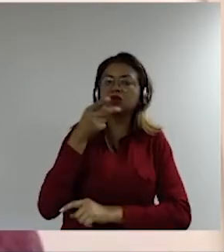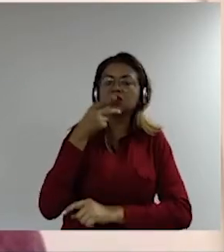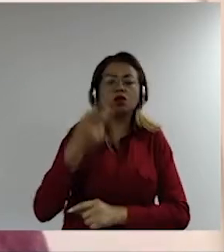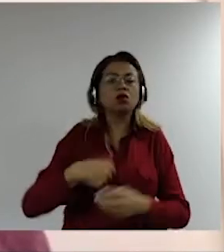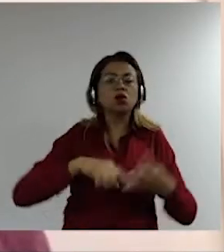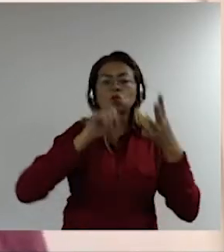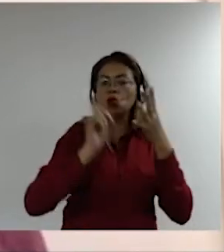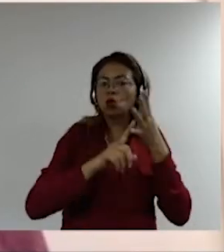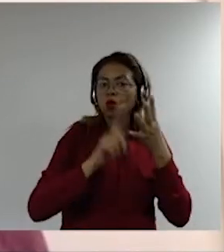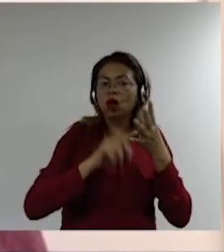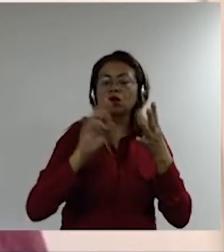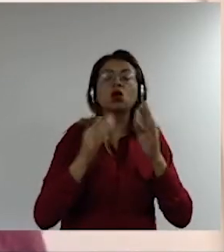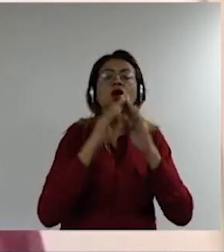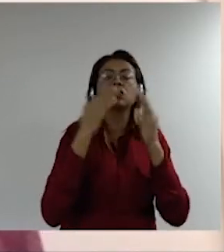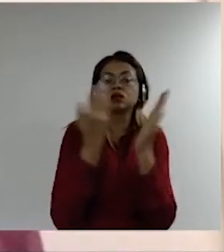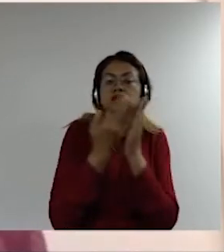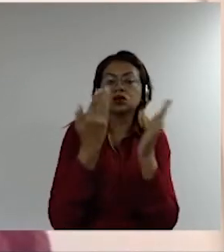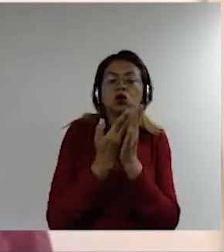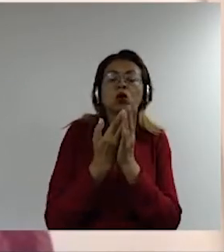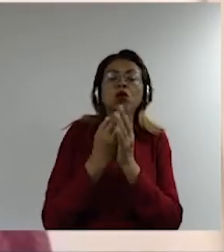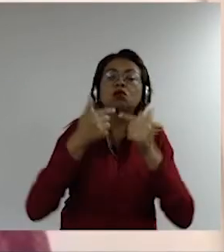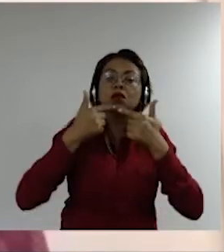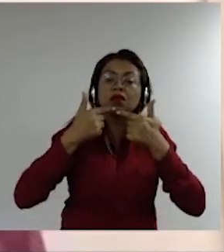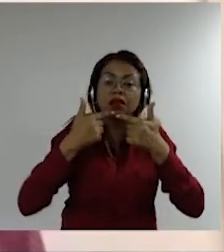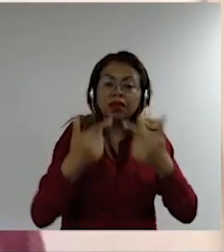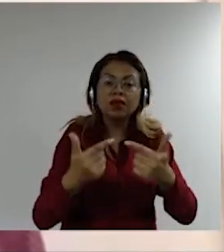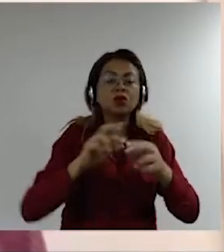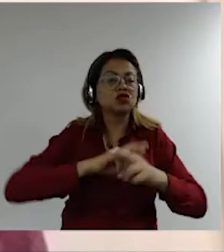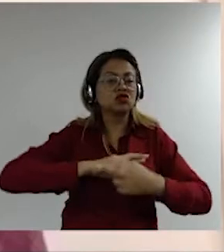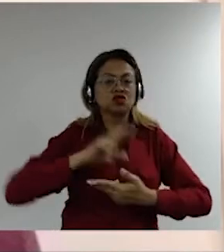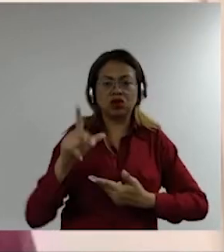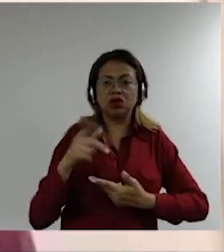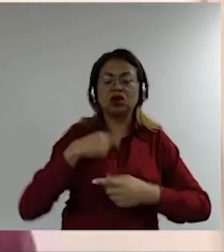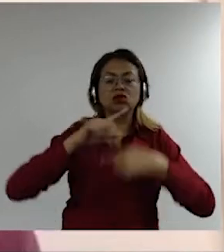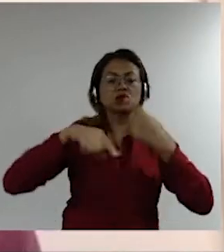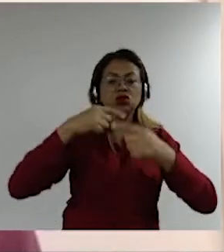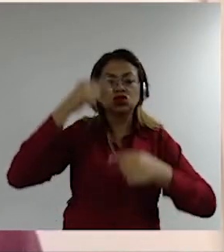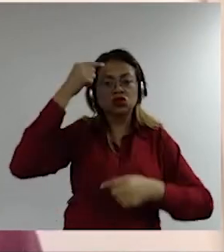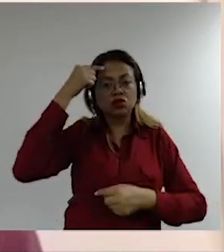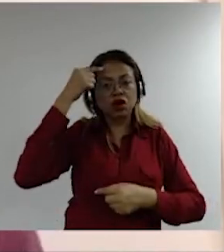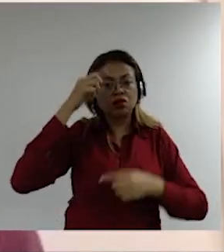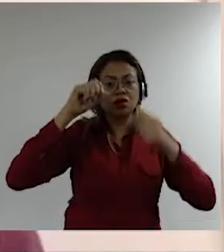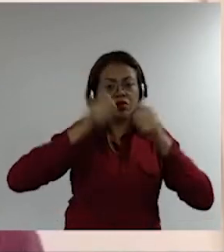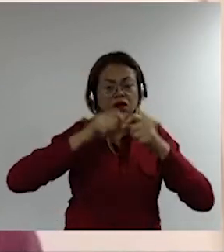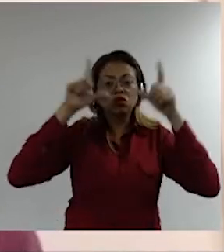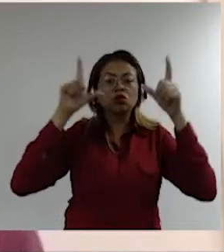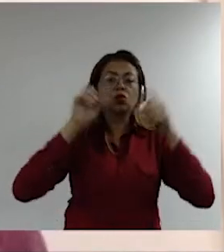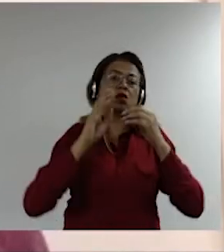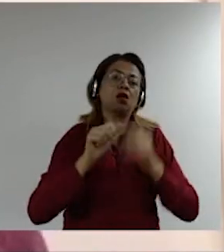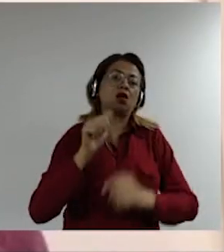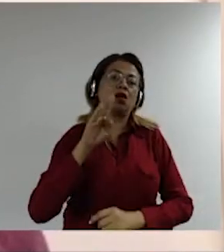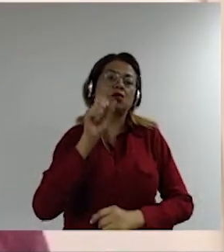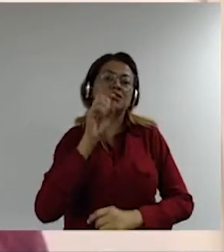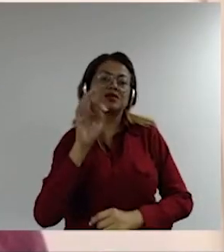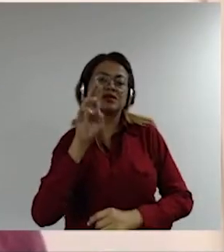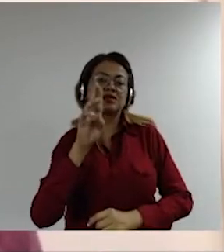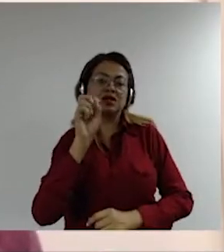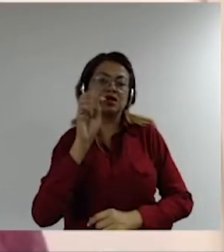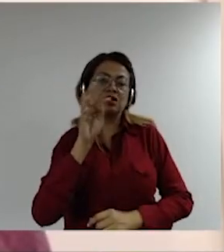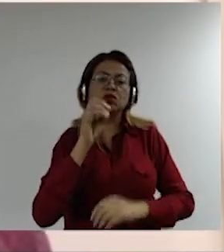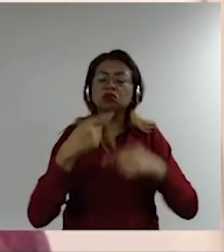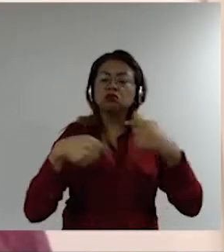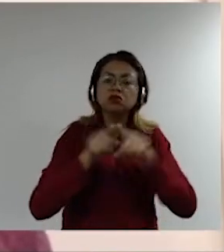linguagem descontextualizada, que nos leva a praticar o raciocínio abstrato fundamental para a comunicação e para o entendimento.